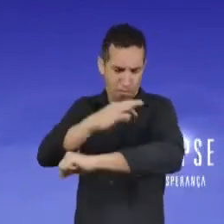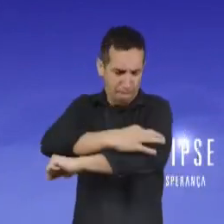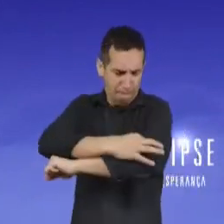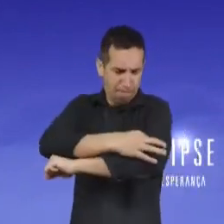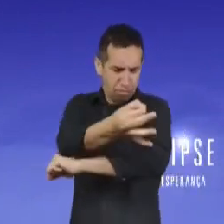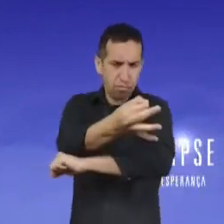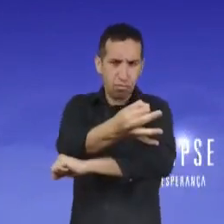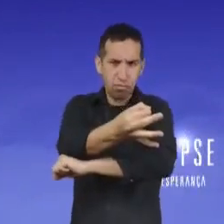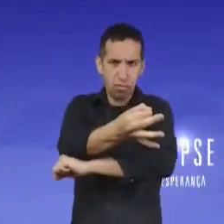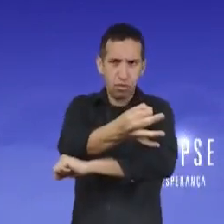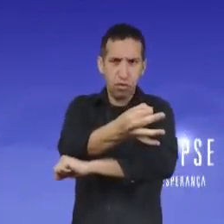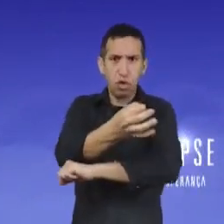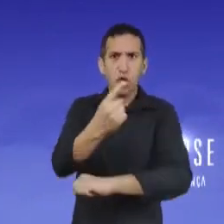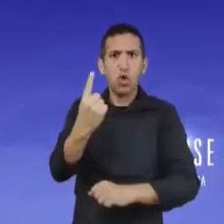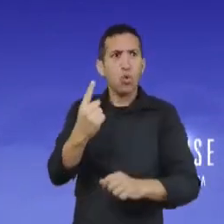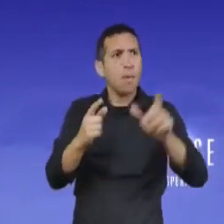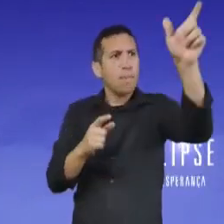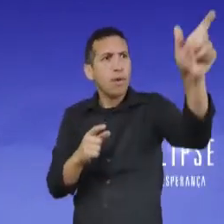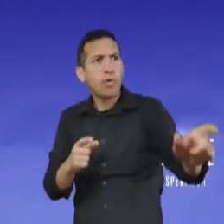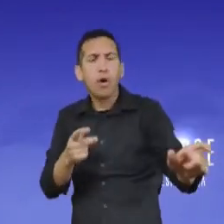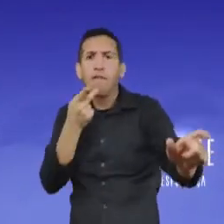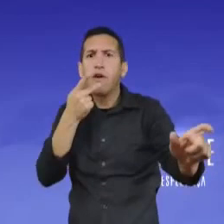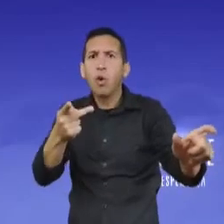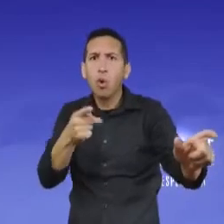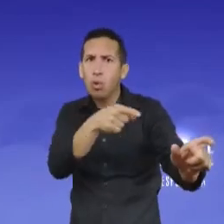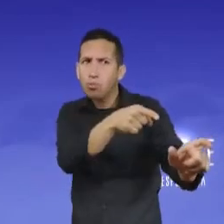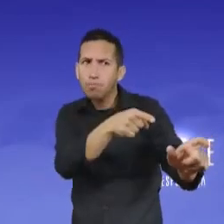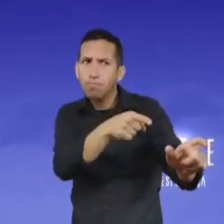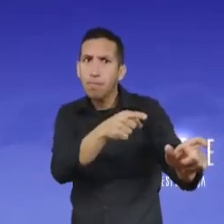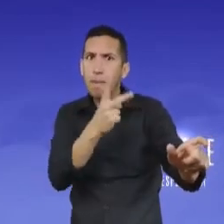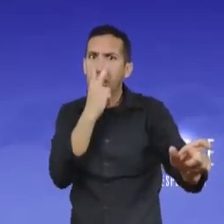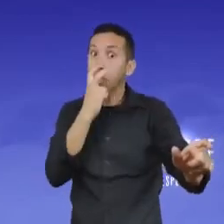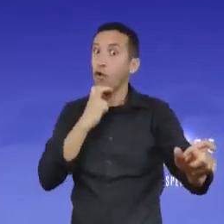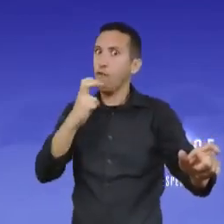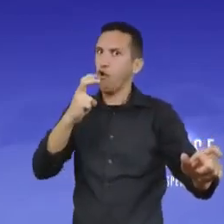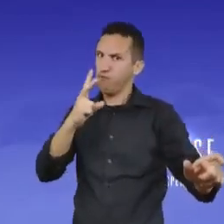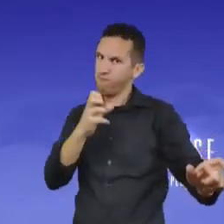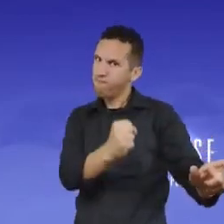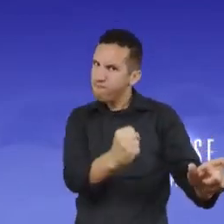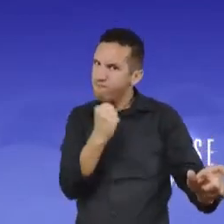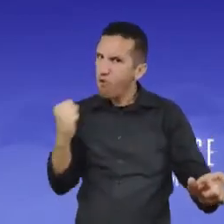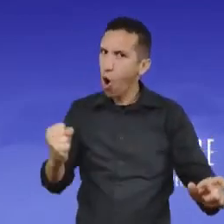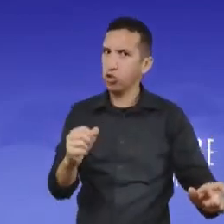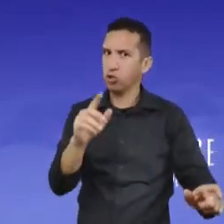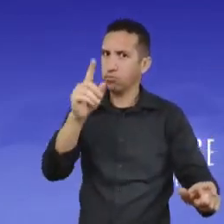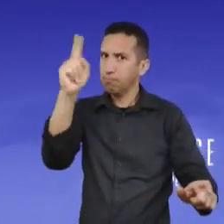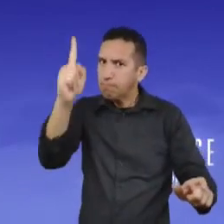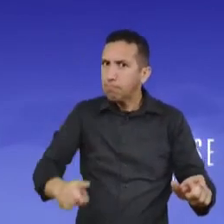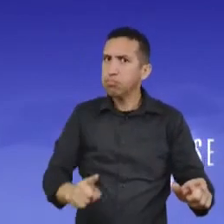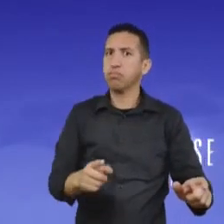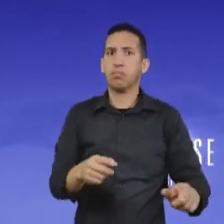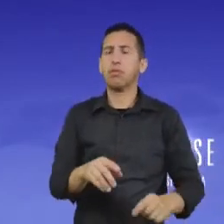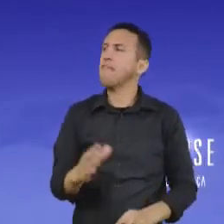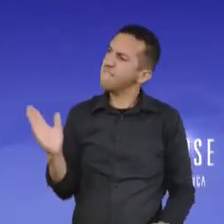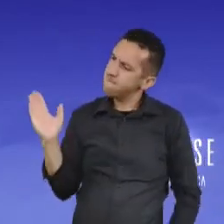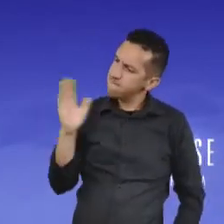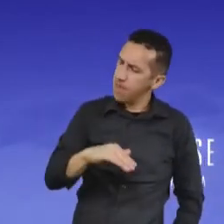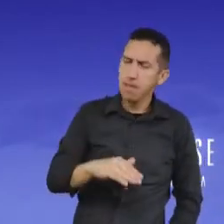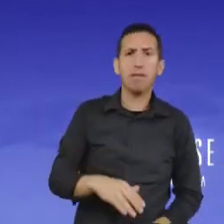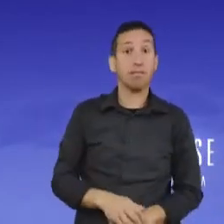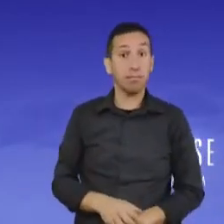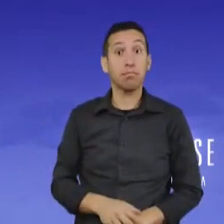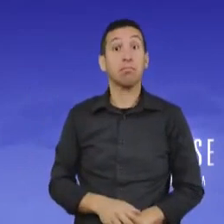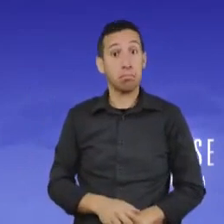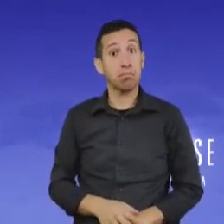selos e ouvi um dos quatro seres viventes dizendo como se fosse a voz de trovão vem então